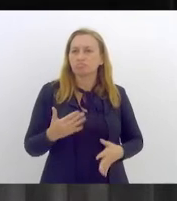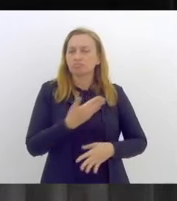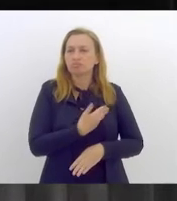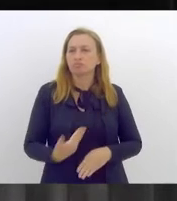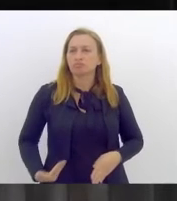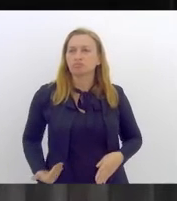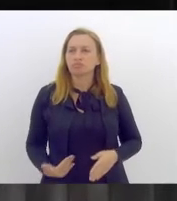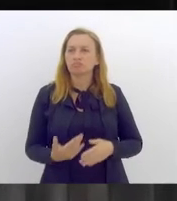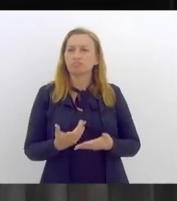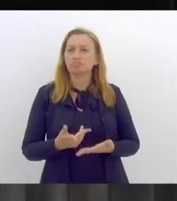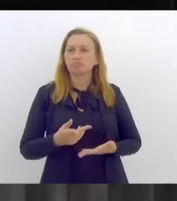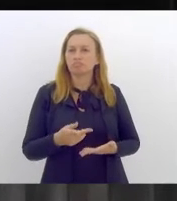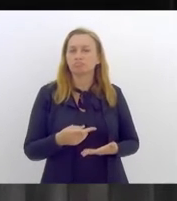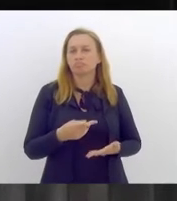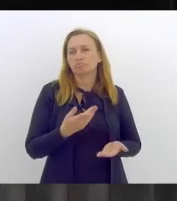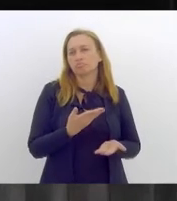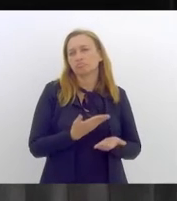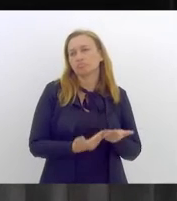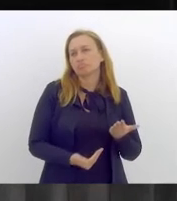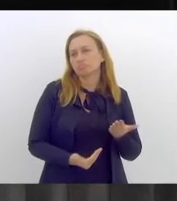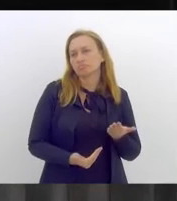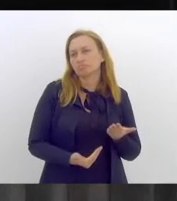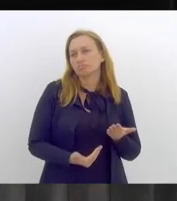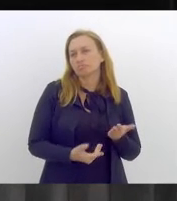governo afirma que, apesar da queda